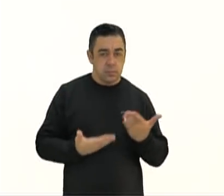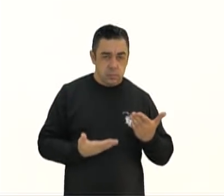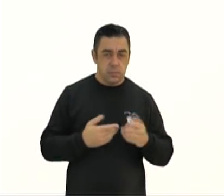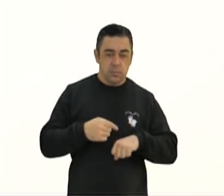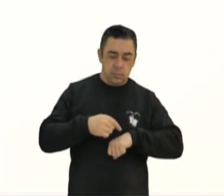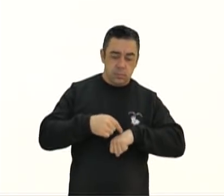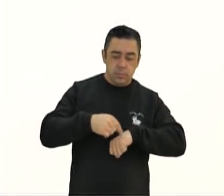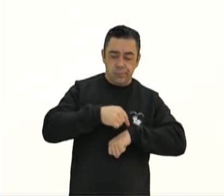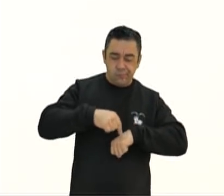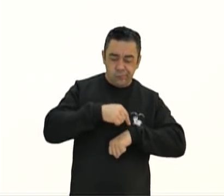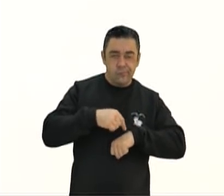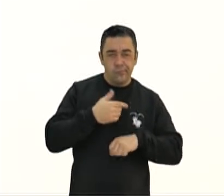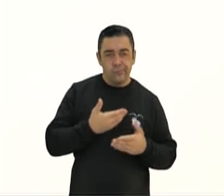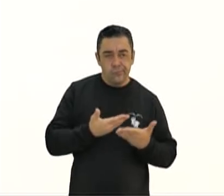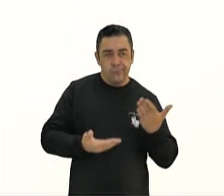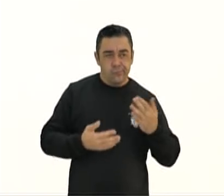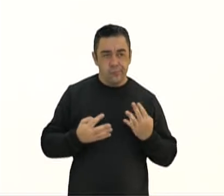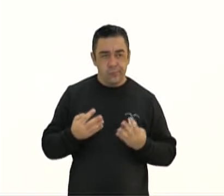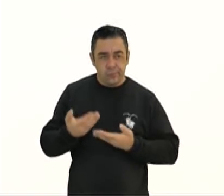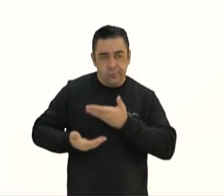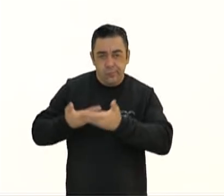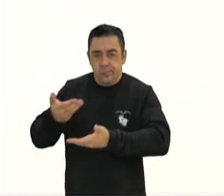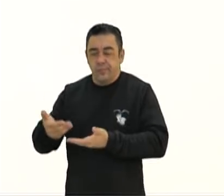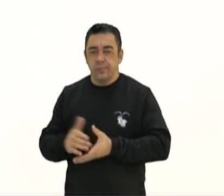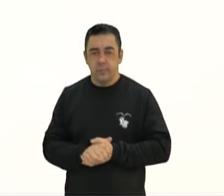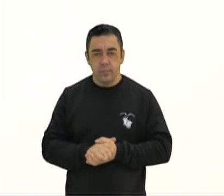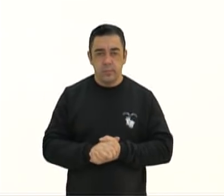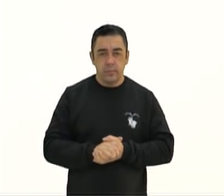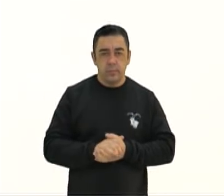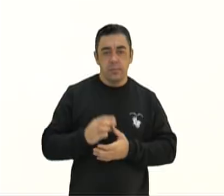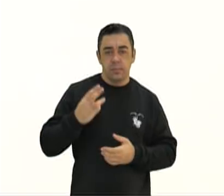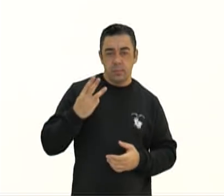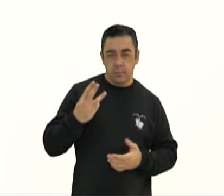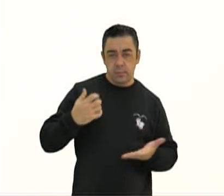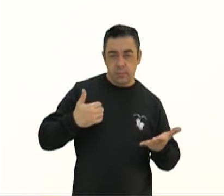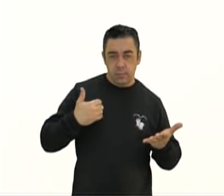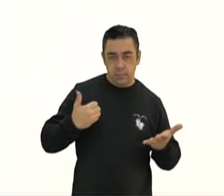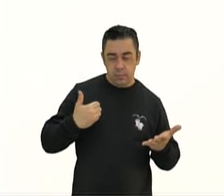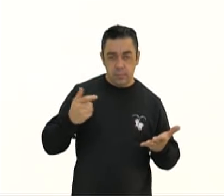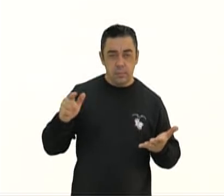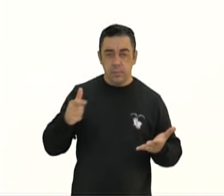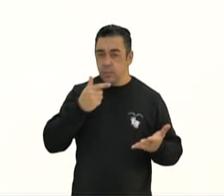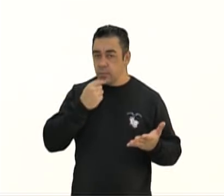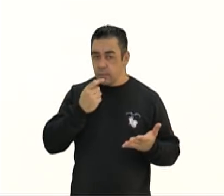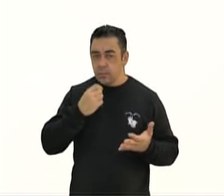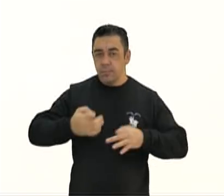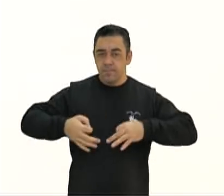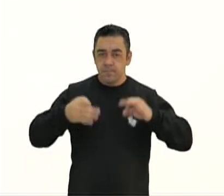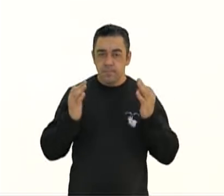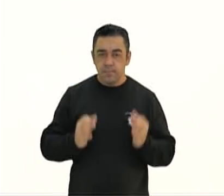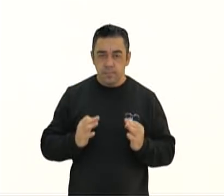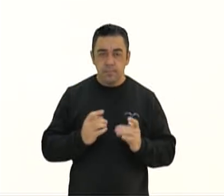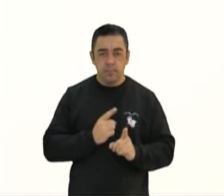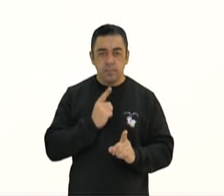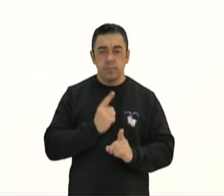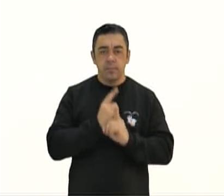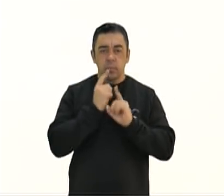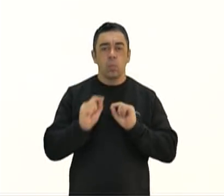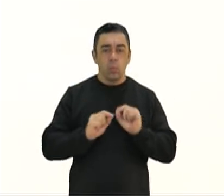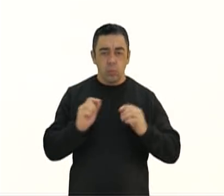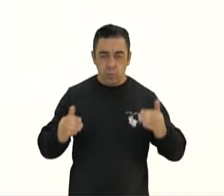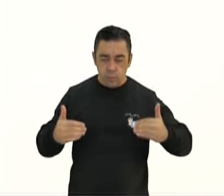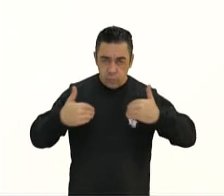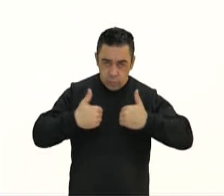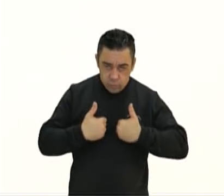de tratamento. E somente com 3 anos, o Murilo foi corretamente diagnosticado